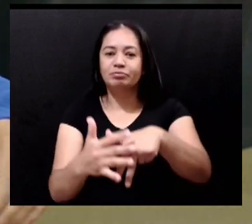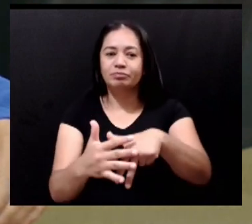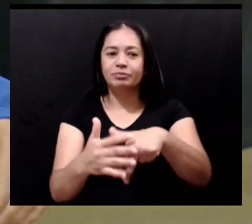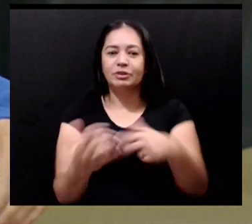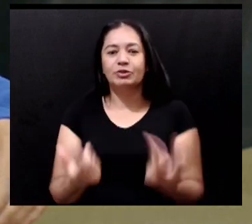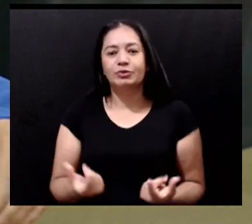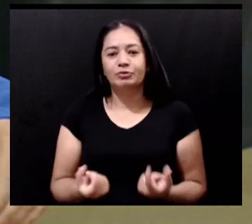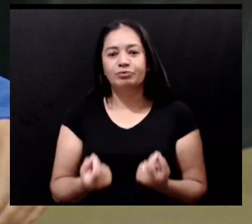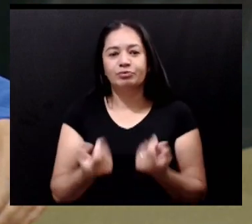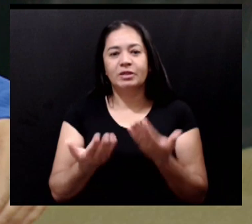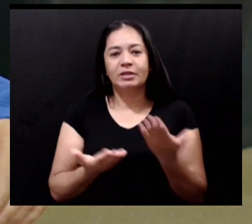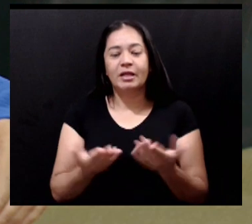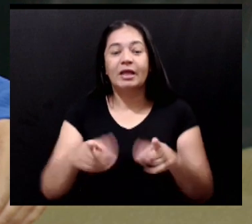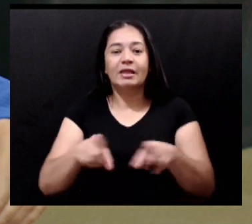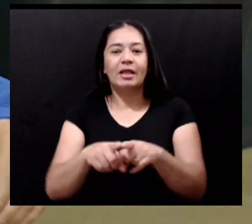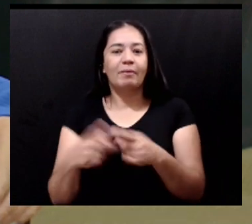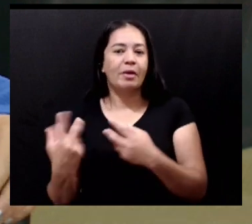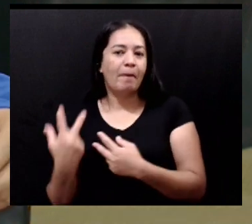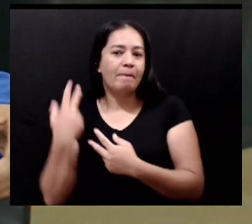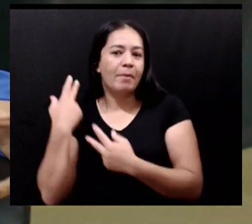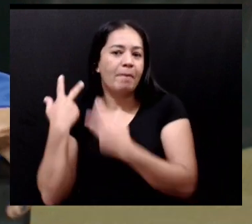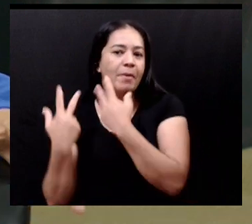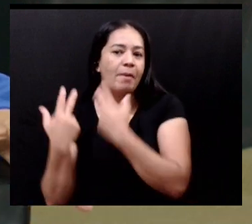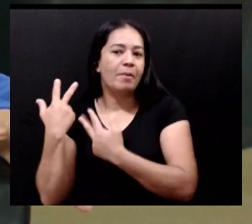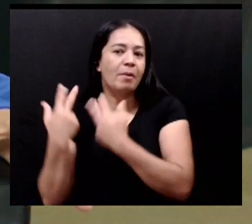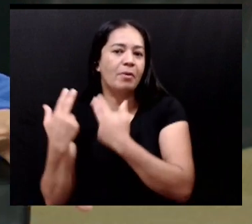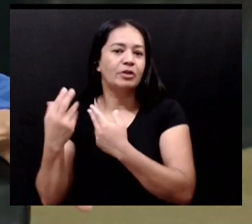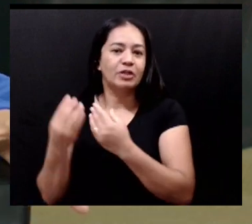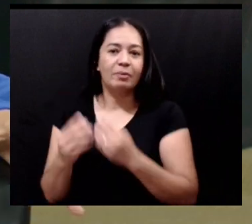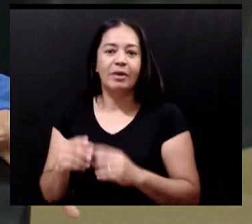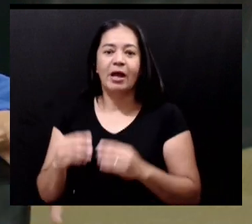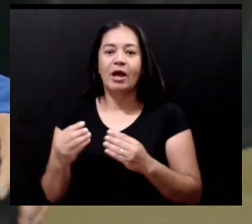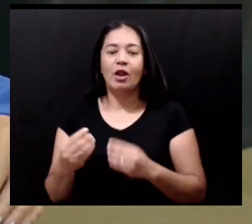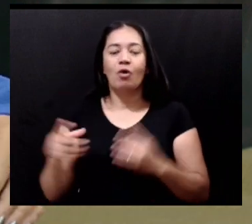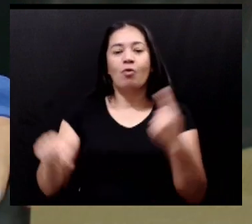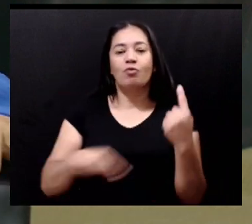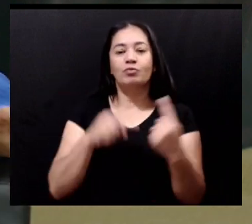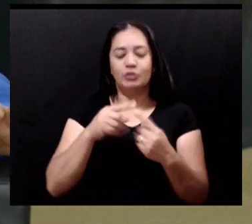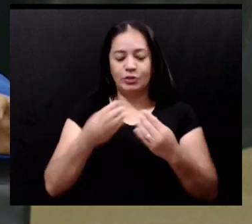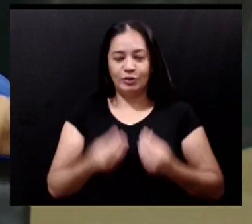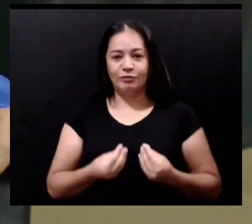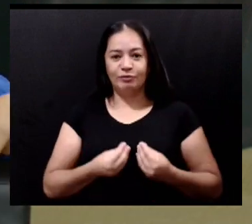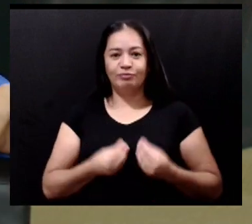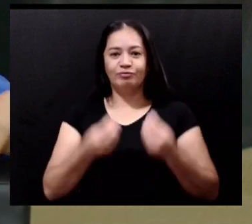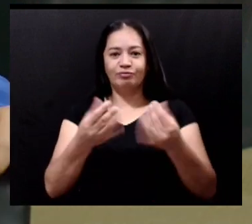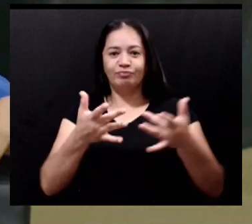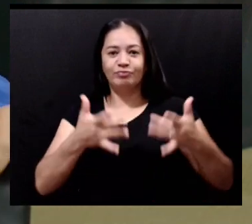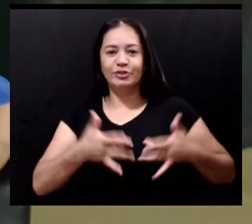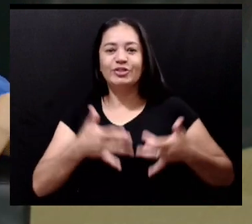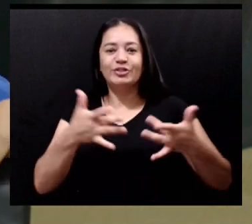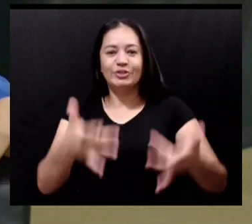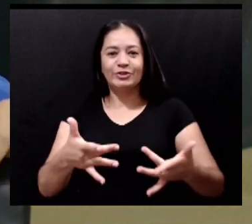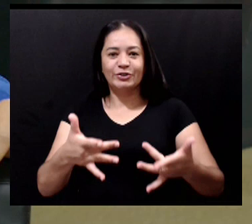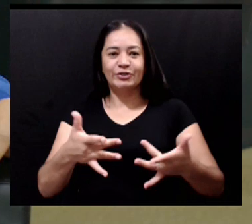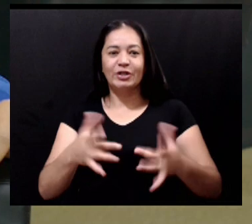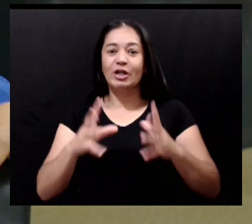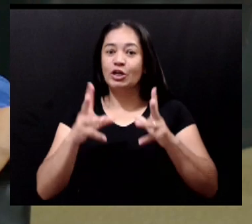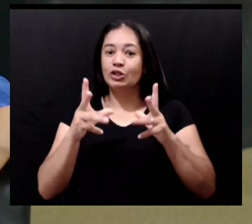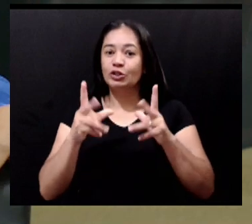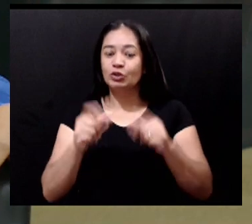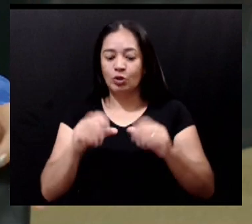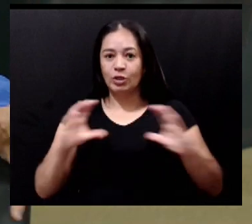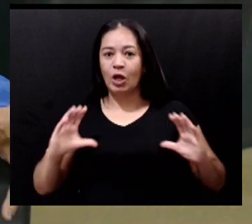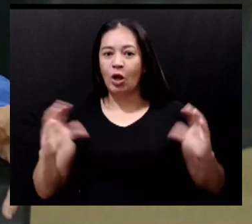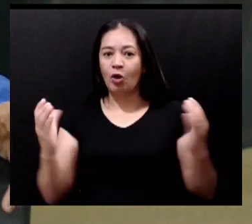de cabelo gratuito para doação, viu? Aberto aos colaboradores do hospital e também a toda a comunidade que quiser fazer